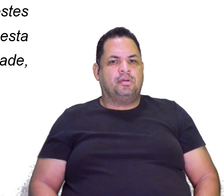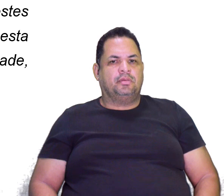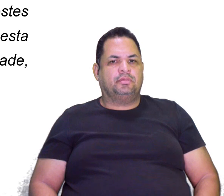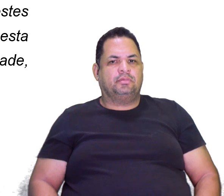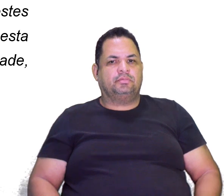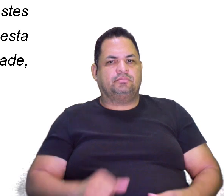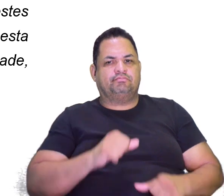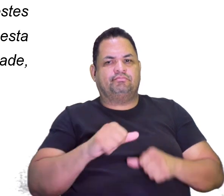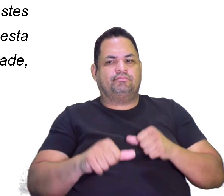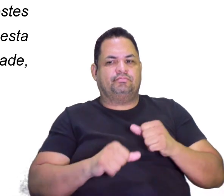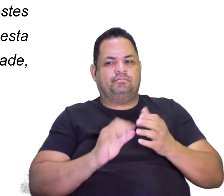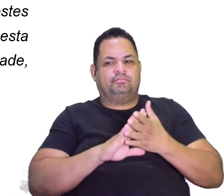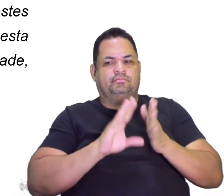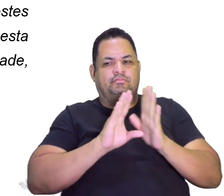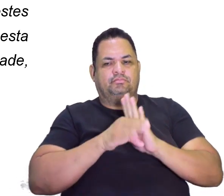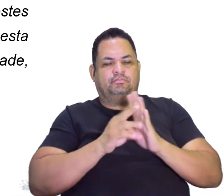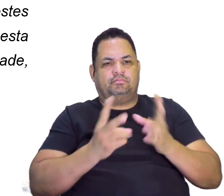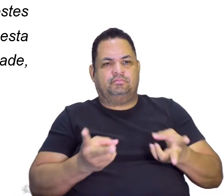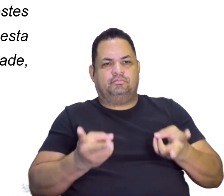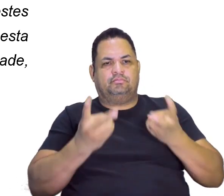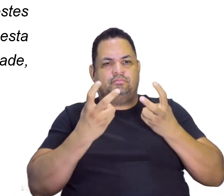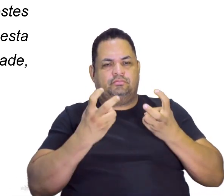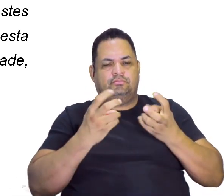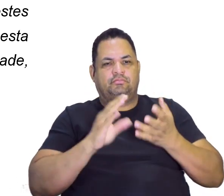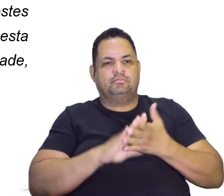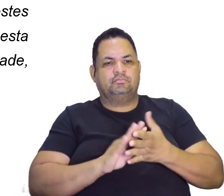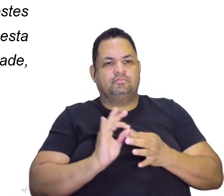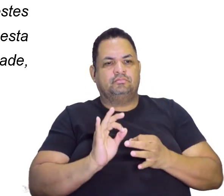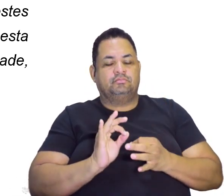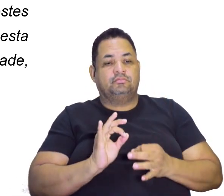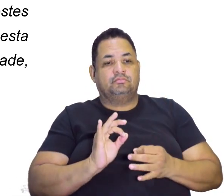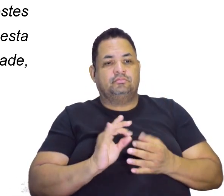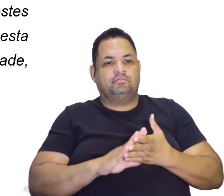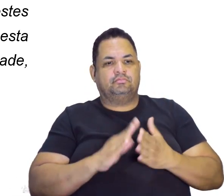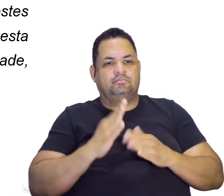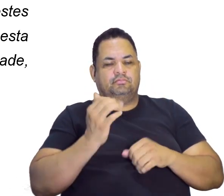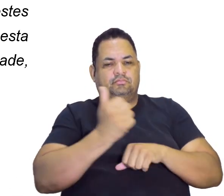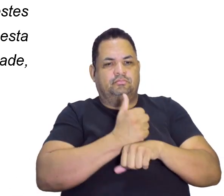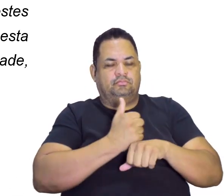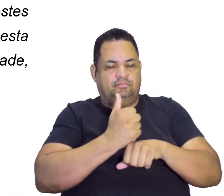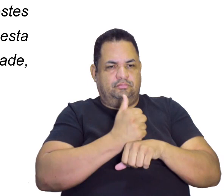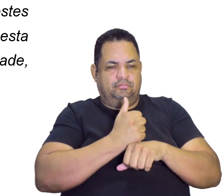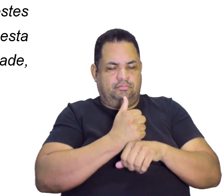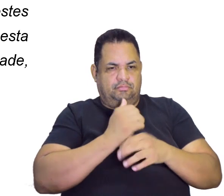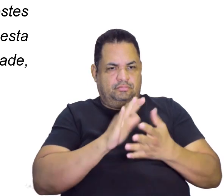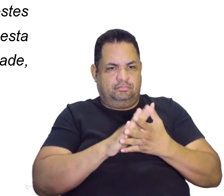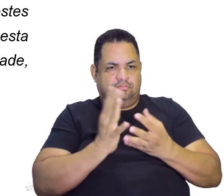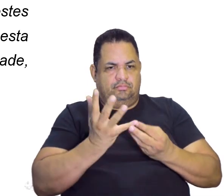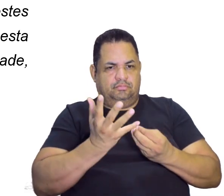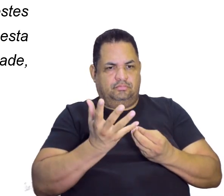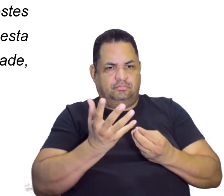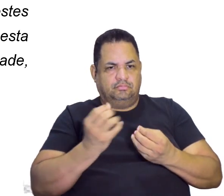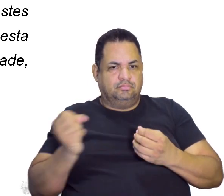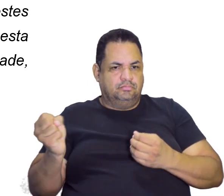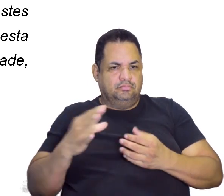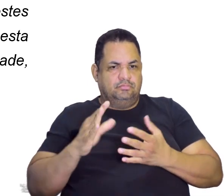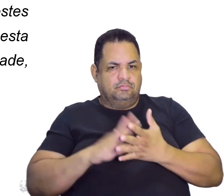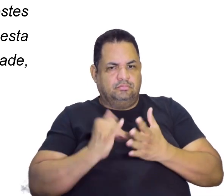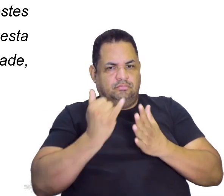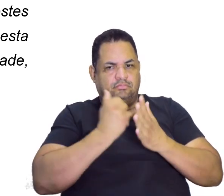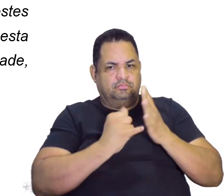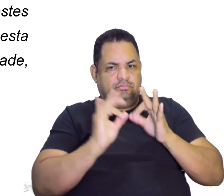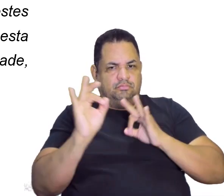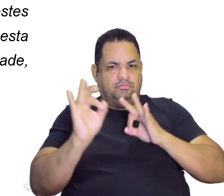conceitual, troca o conceito pela percepção. Os pintores neo-impressionistas são aqueles